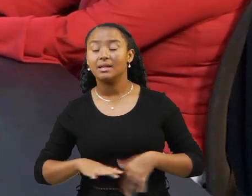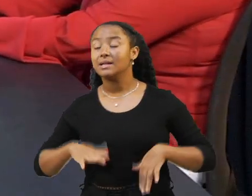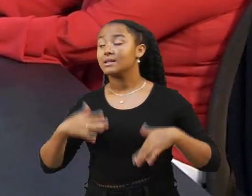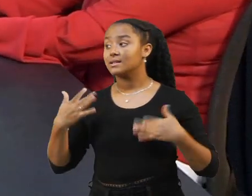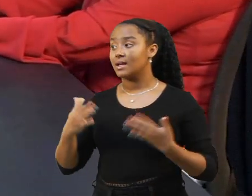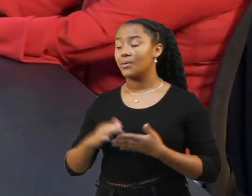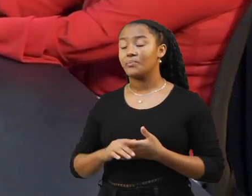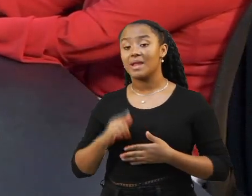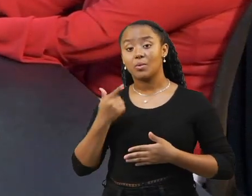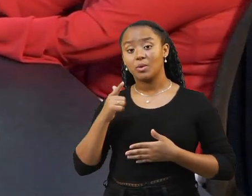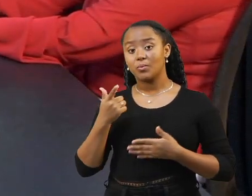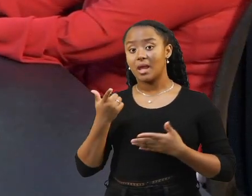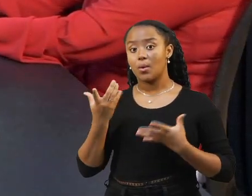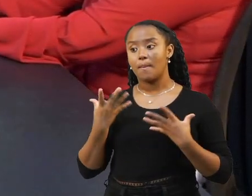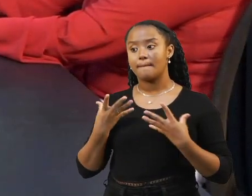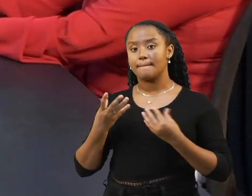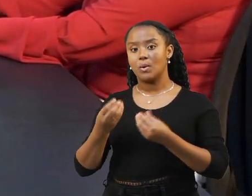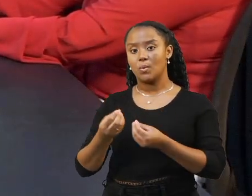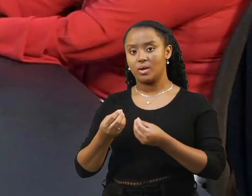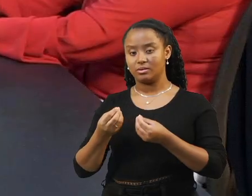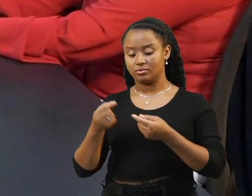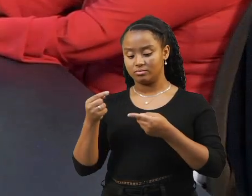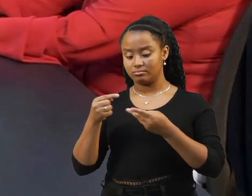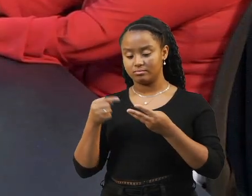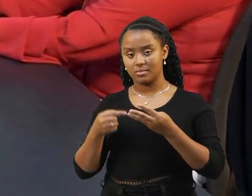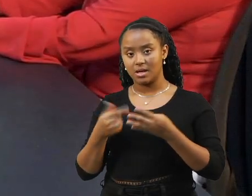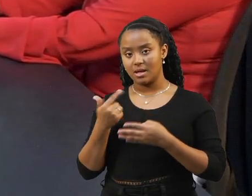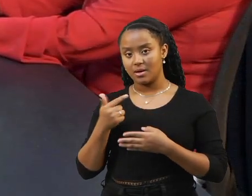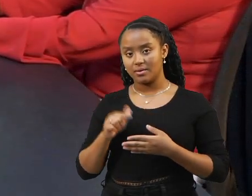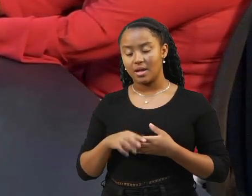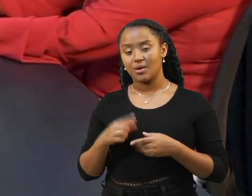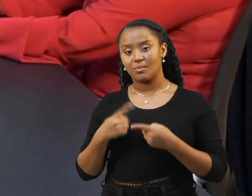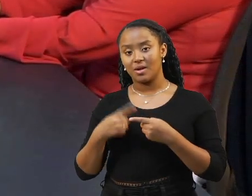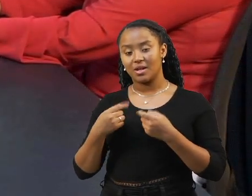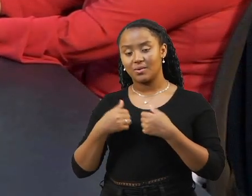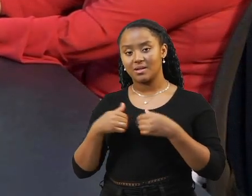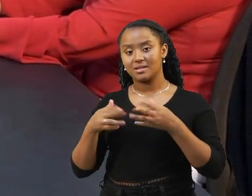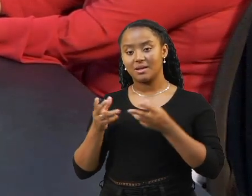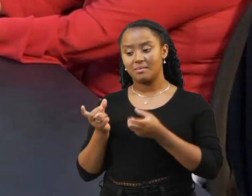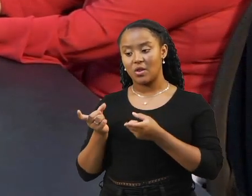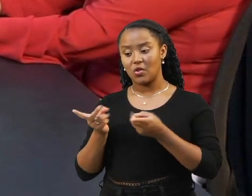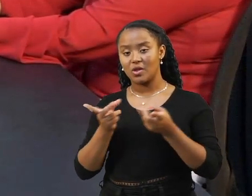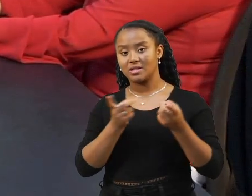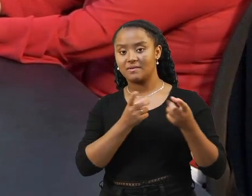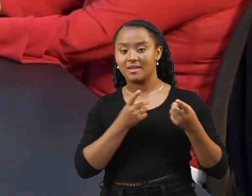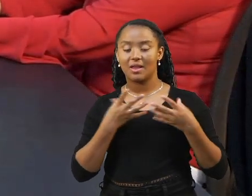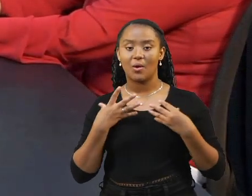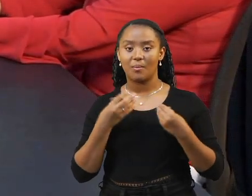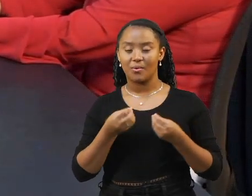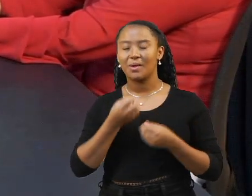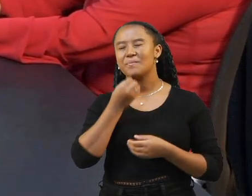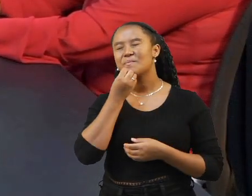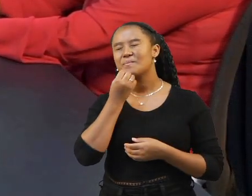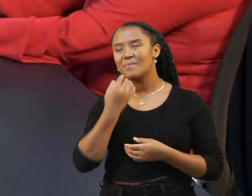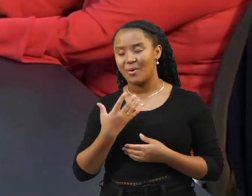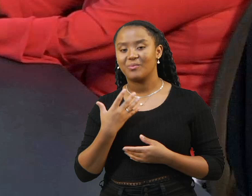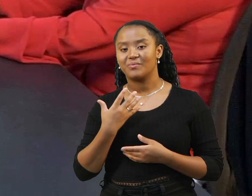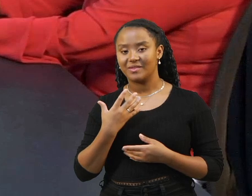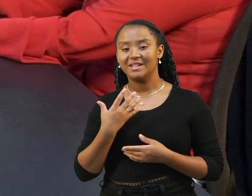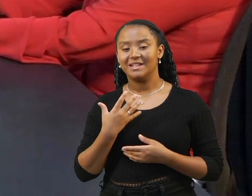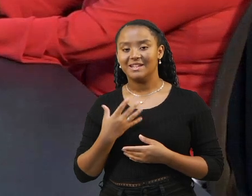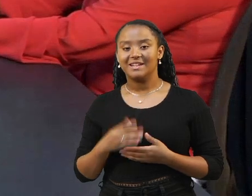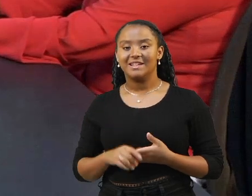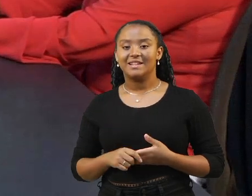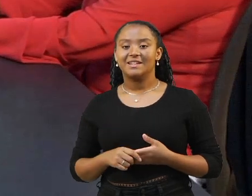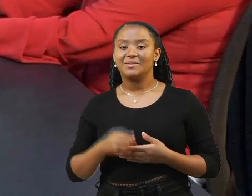quiser comprar, gente? Como eu não tenho muito mais exemplares, o lançamento vendemos muito, felizmente.